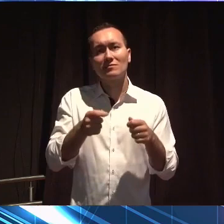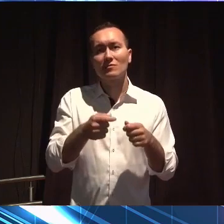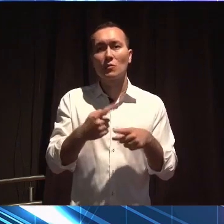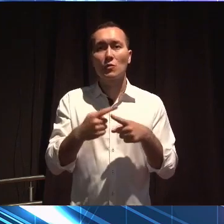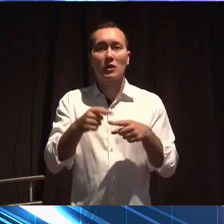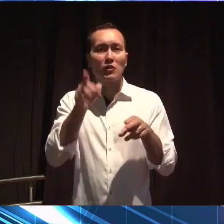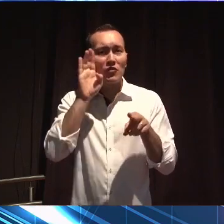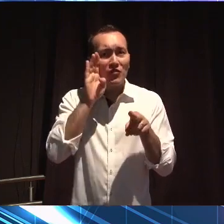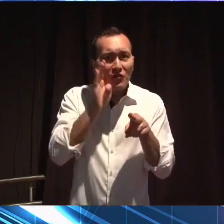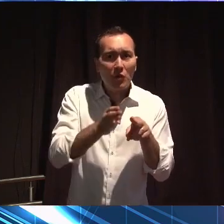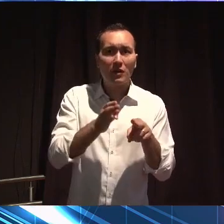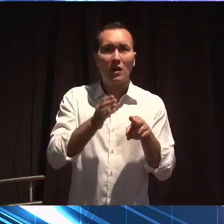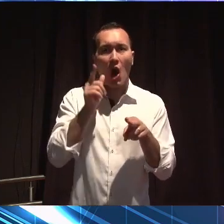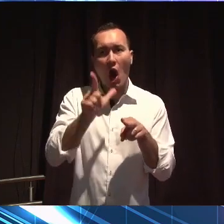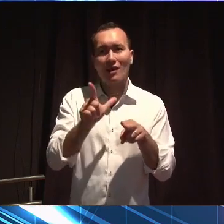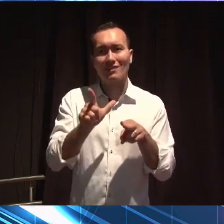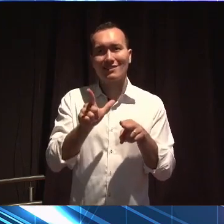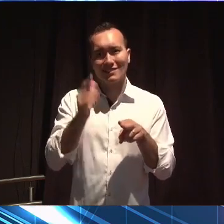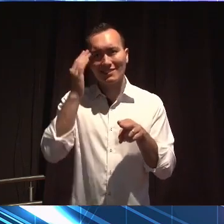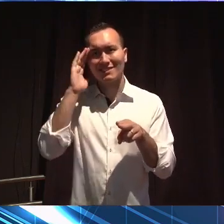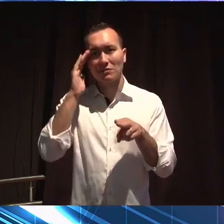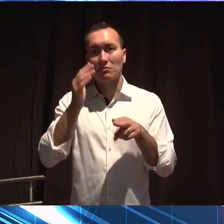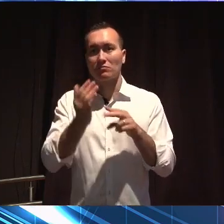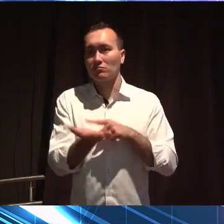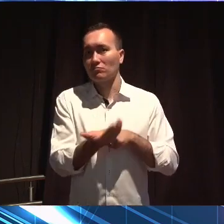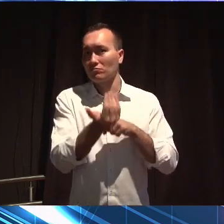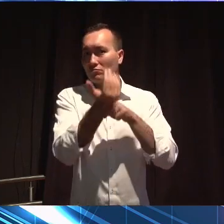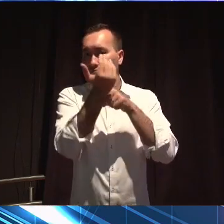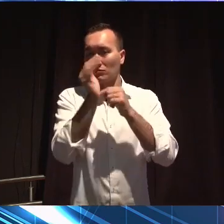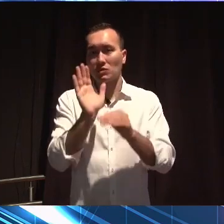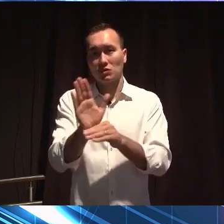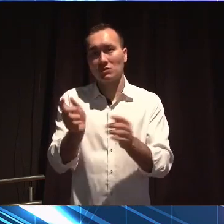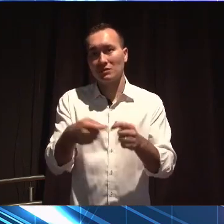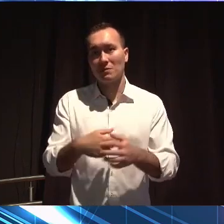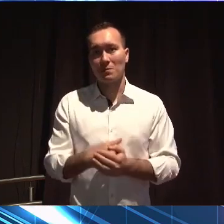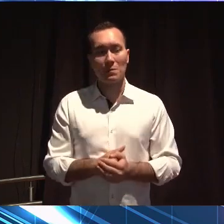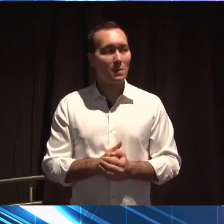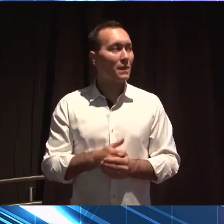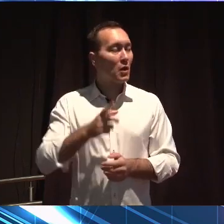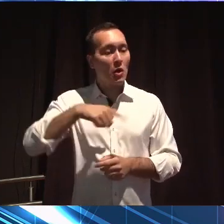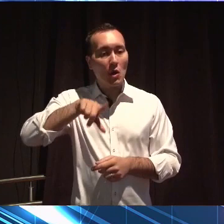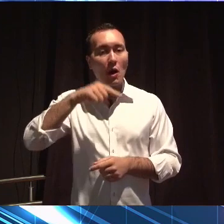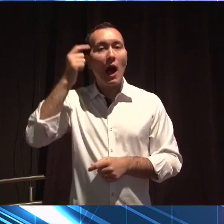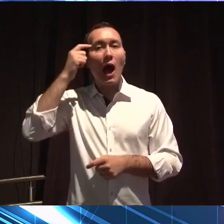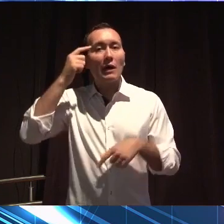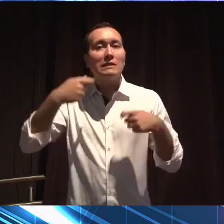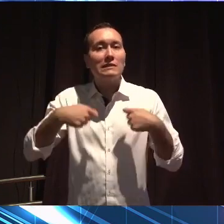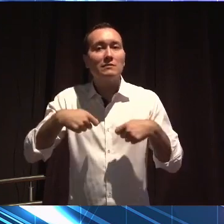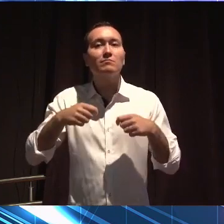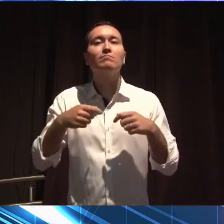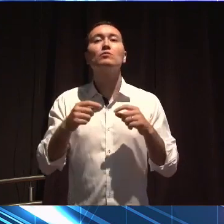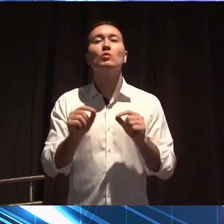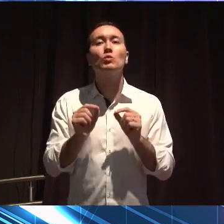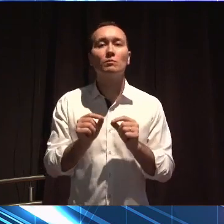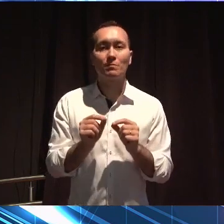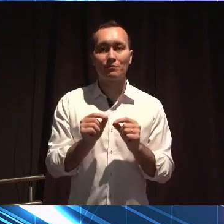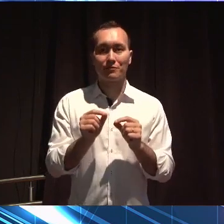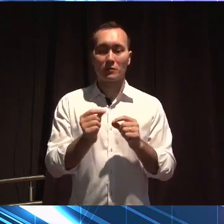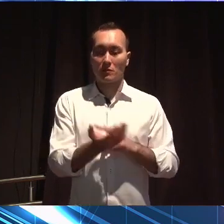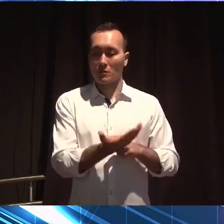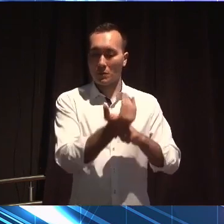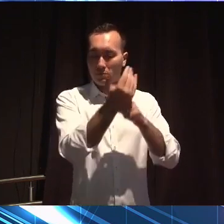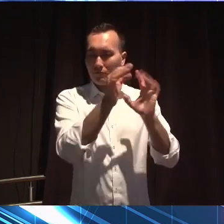prática, quando a gente pensa em evolução de produtos, nós temos que pensar que produtos inteligentes e conectados são mais do que tendência, já